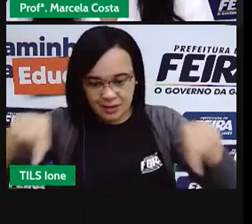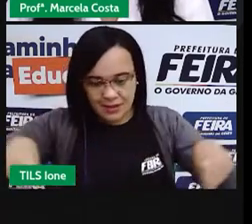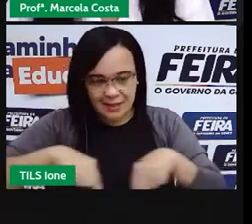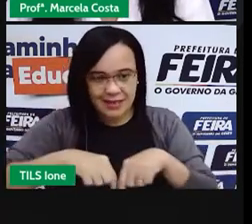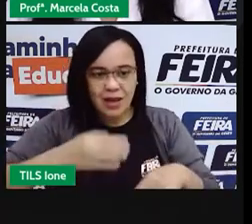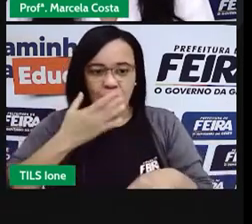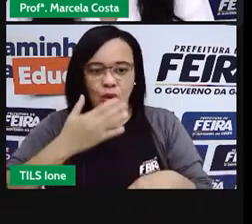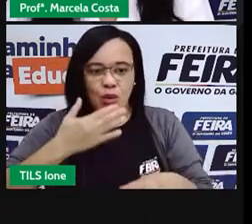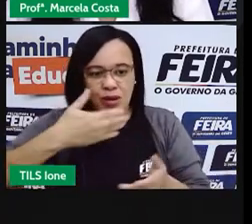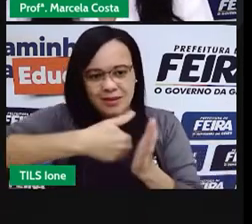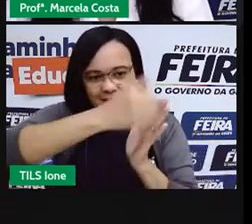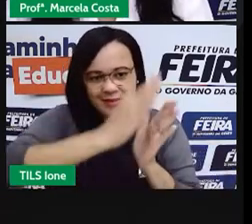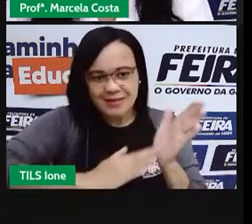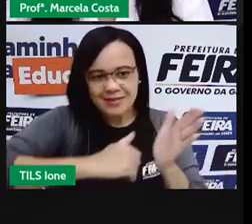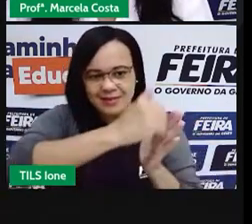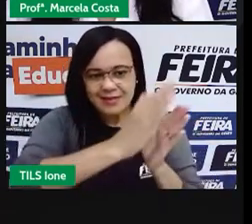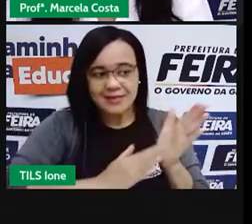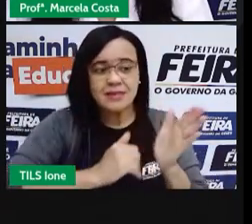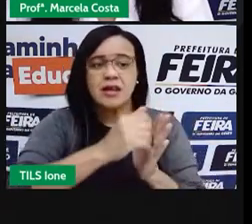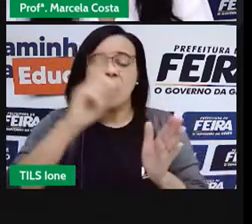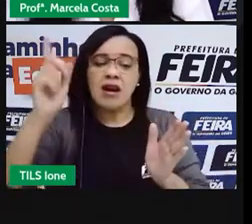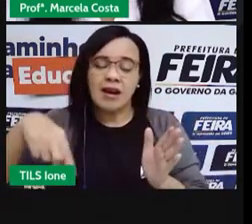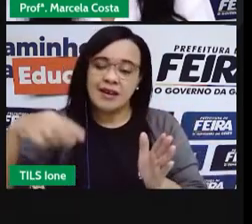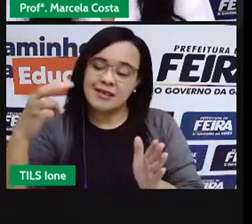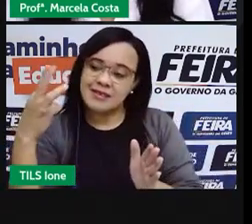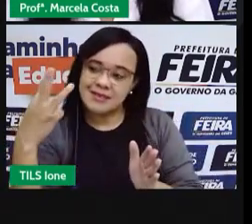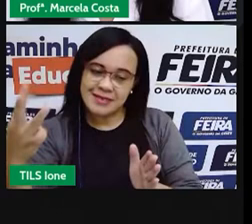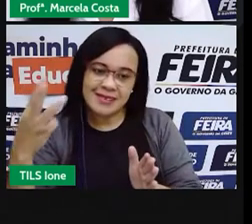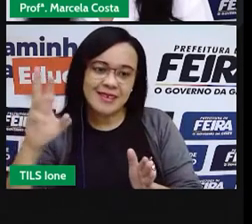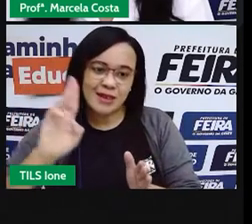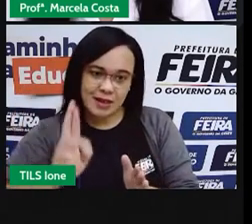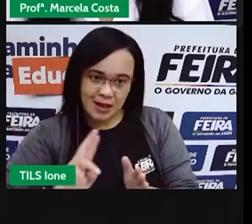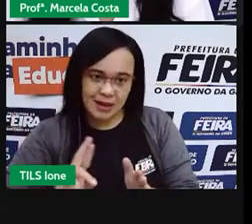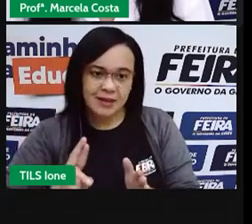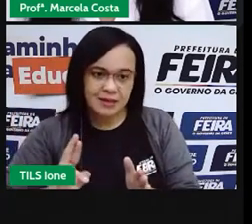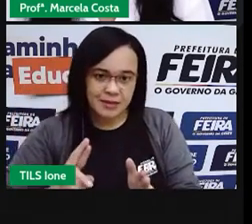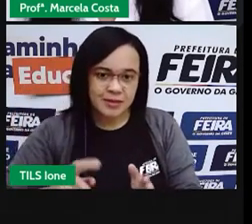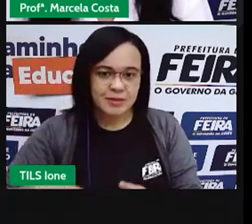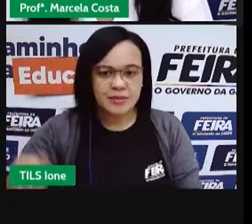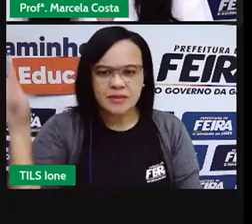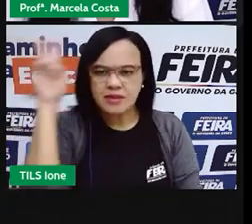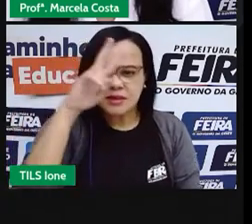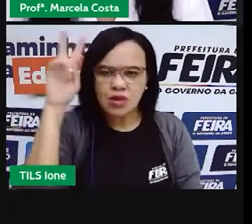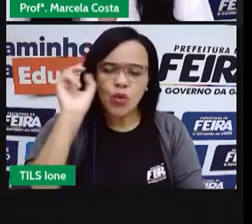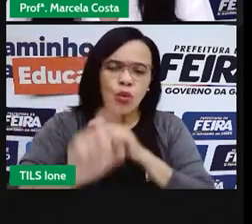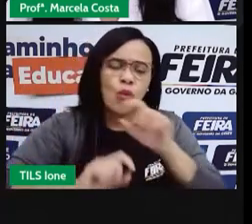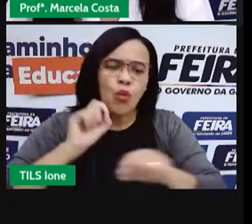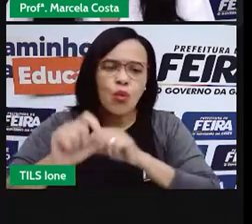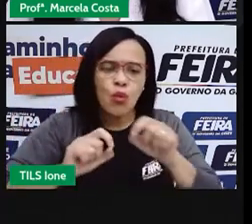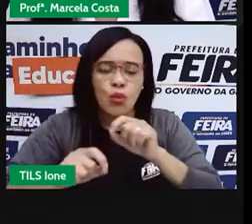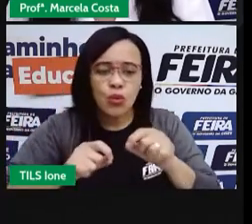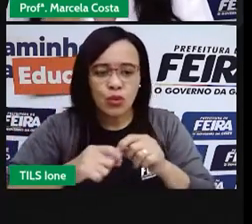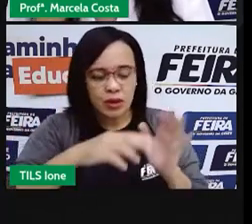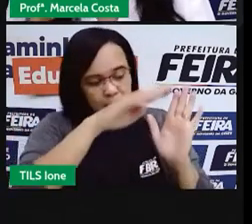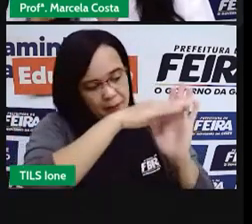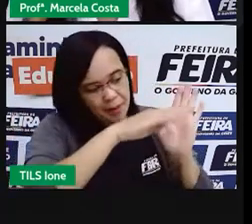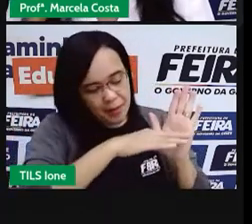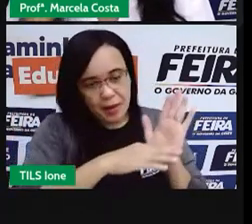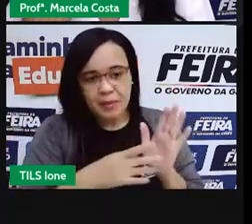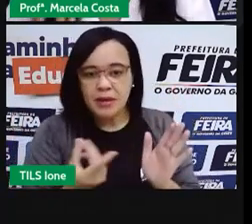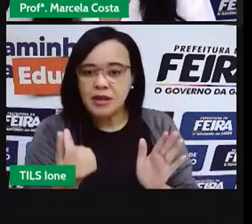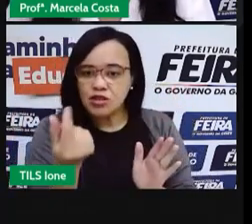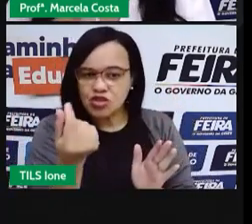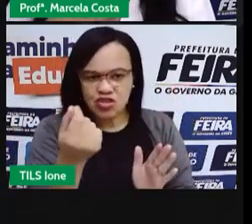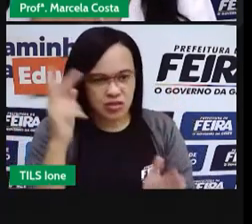tinta, R$3. Lembrando, crianças, que esses valores aqui que a gente colocou não são